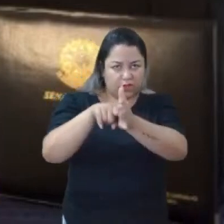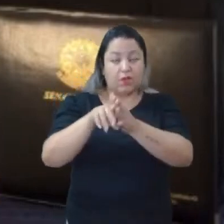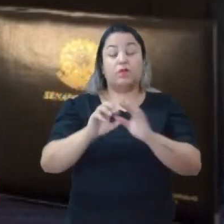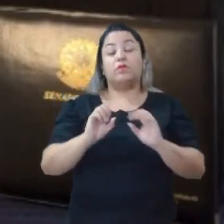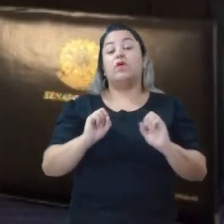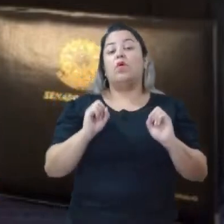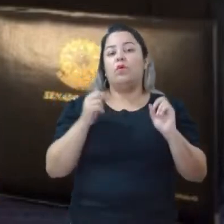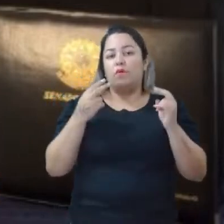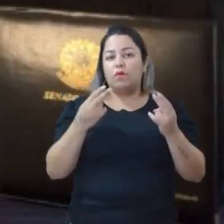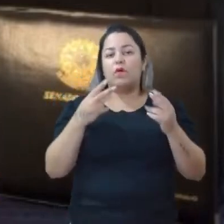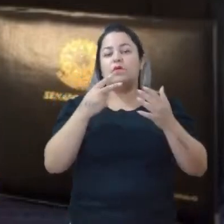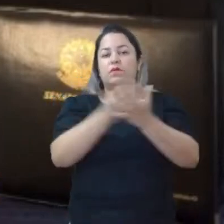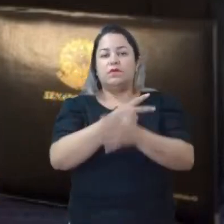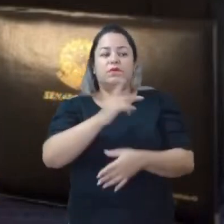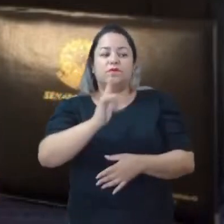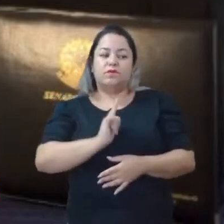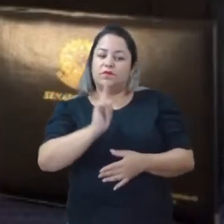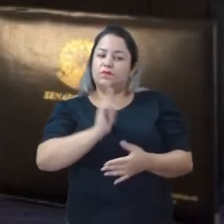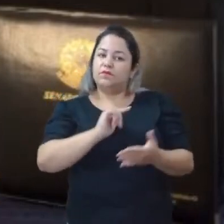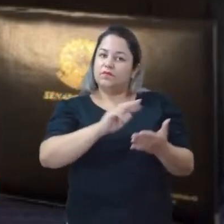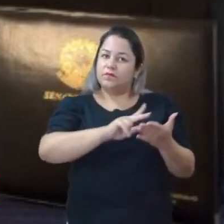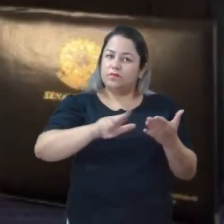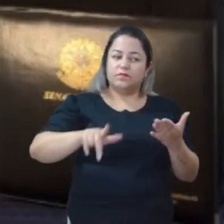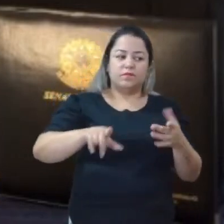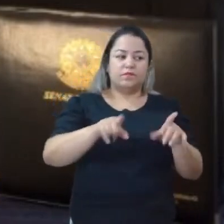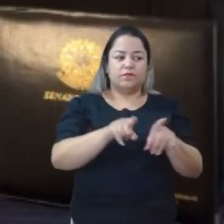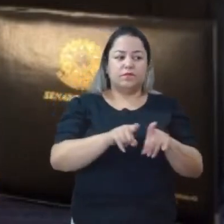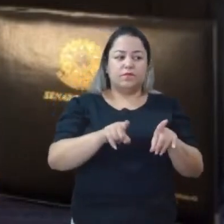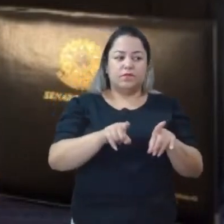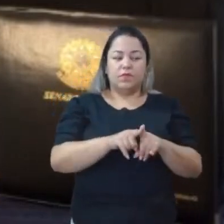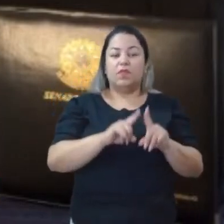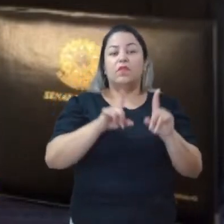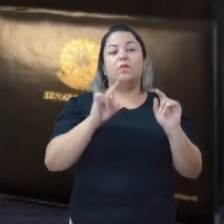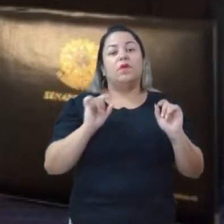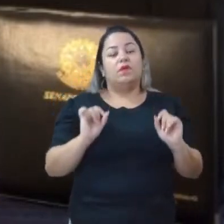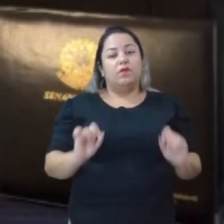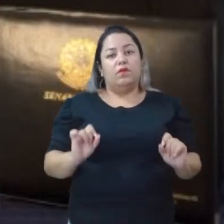seja, nós tivemos vários casos de